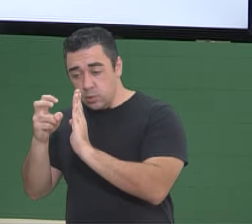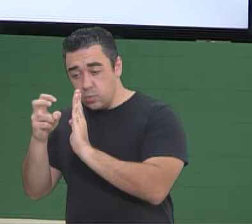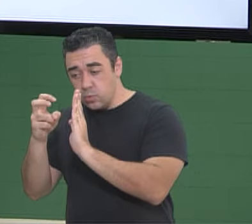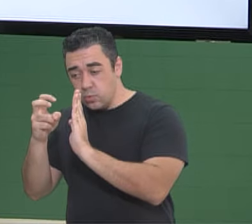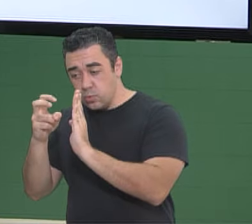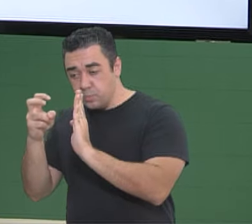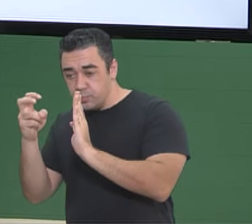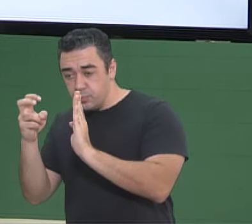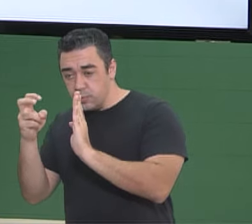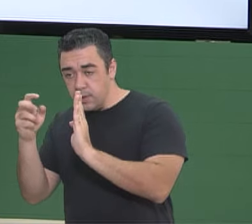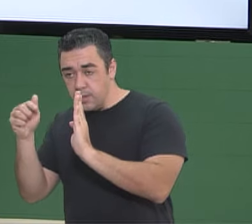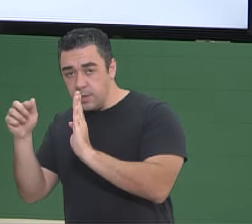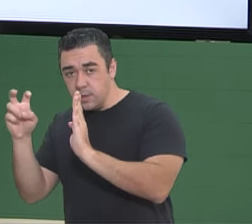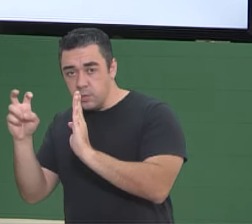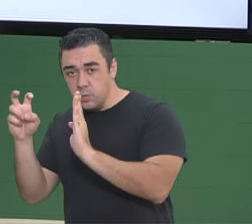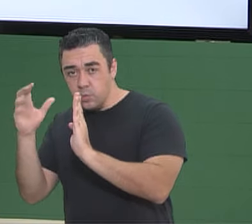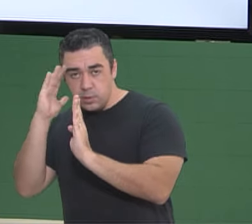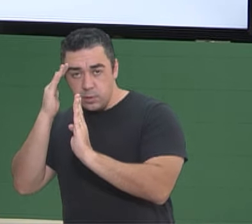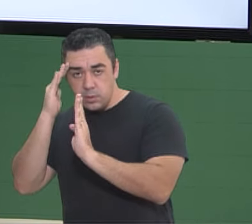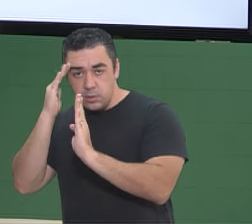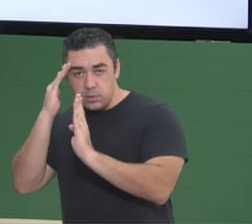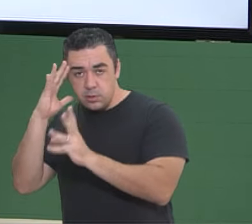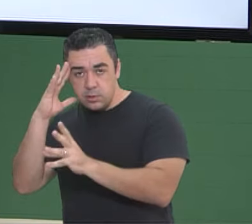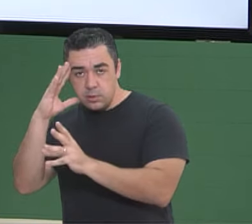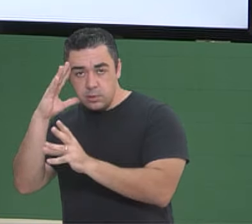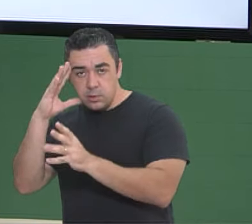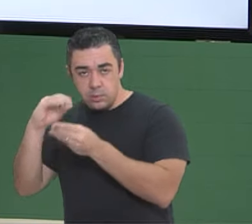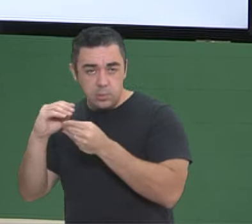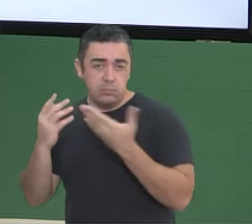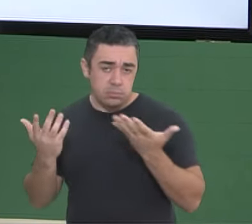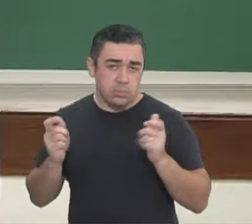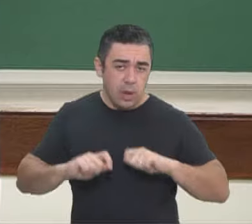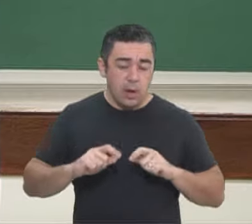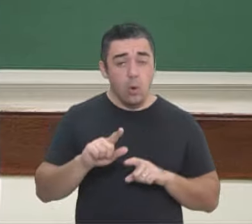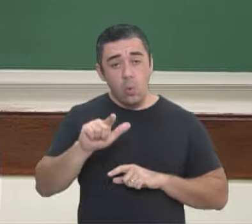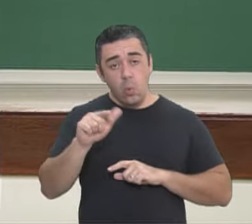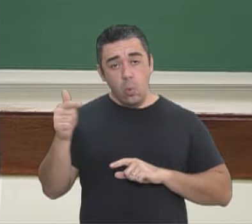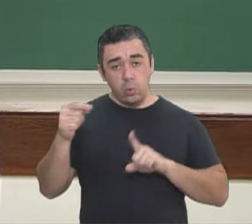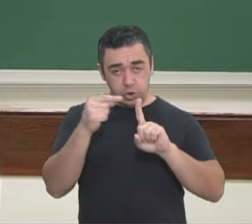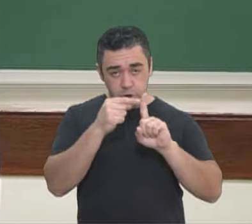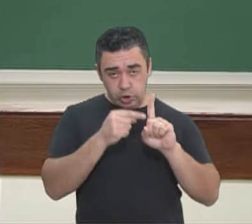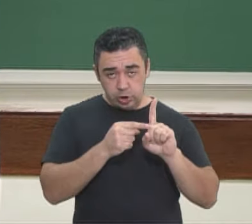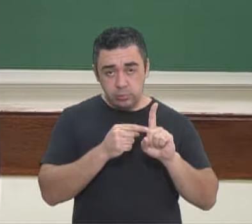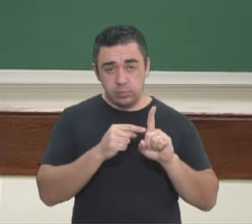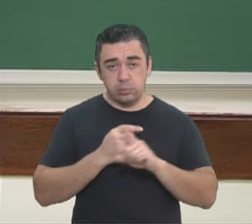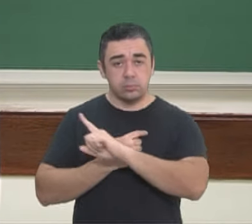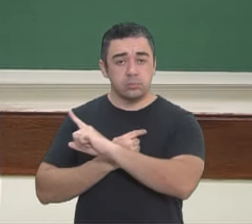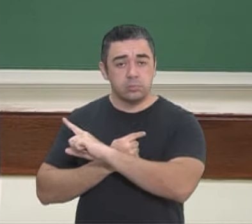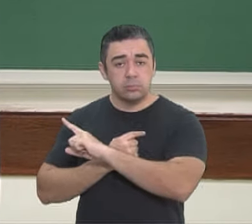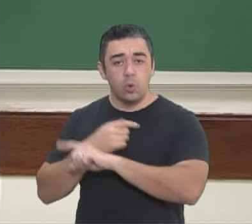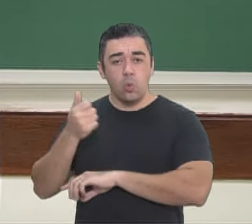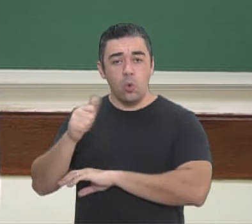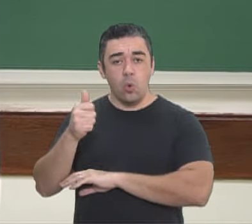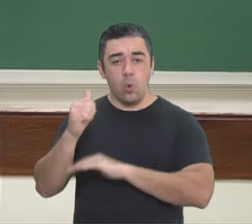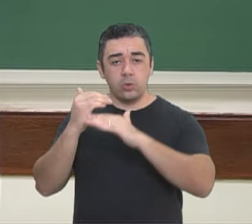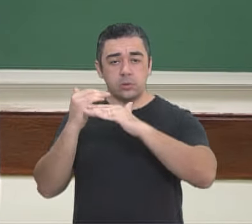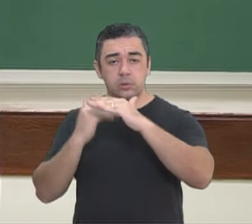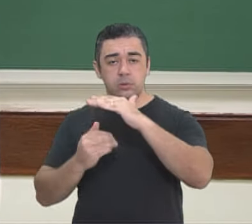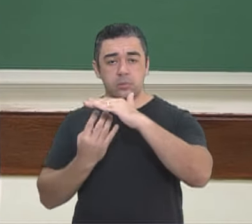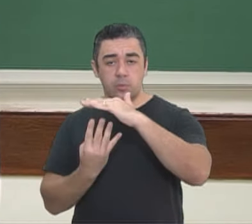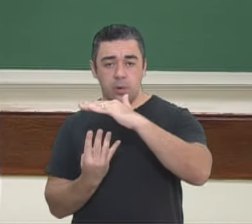frente, 2,75, tudo bem? Um modo, Outro modo, 11 sobre 4,